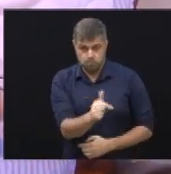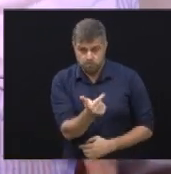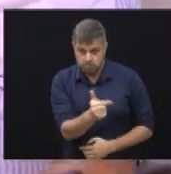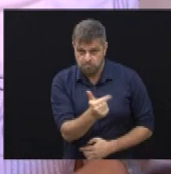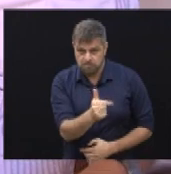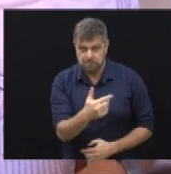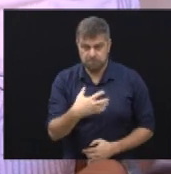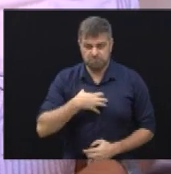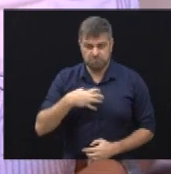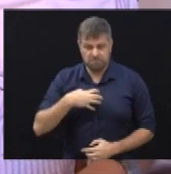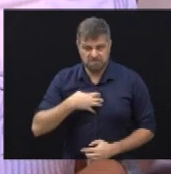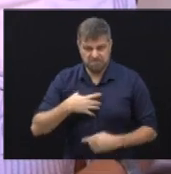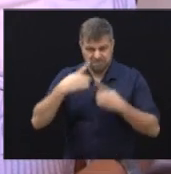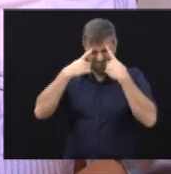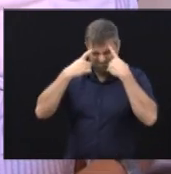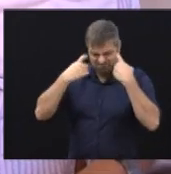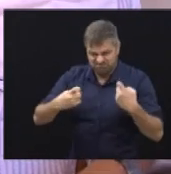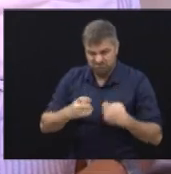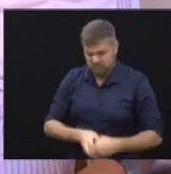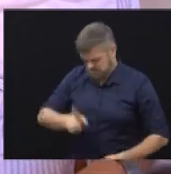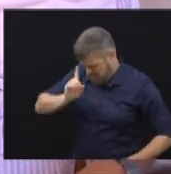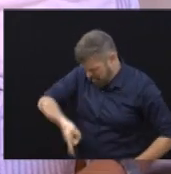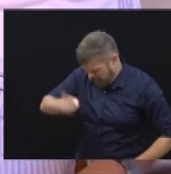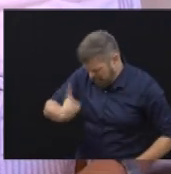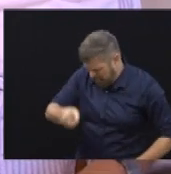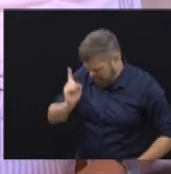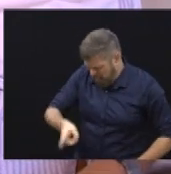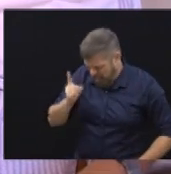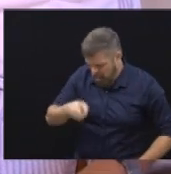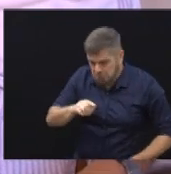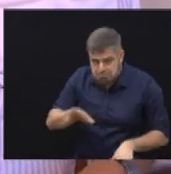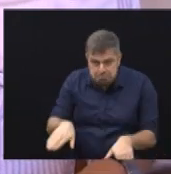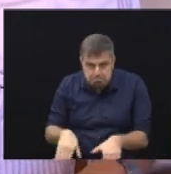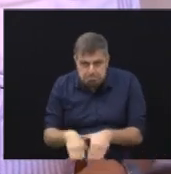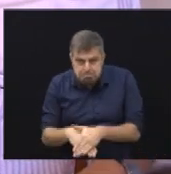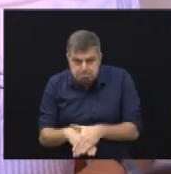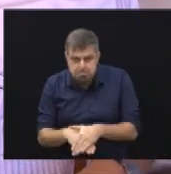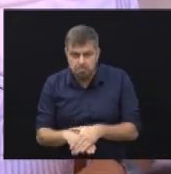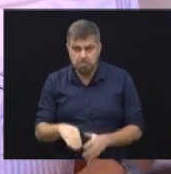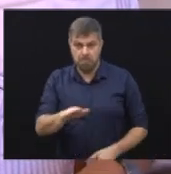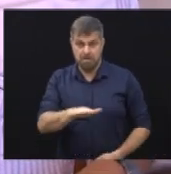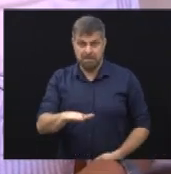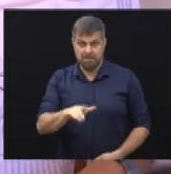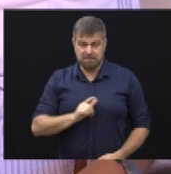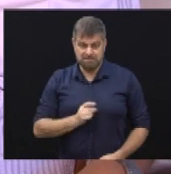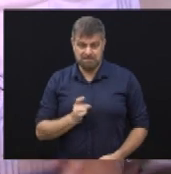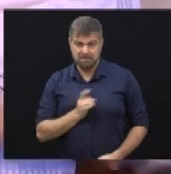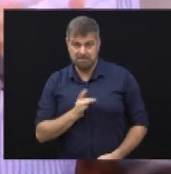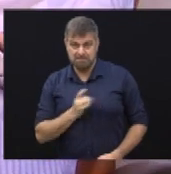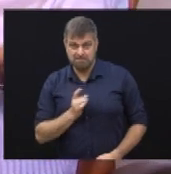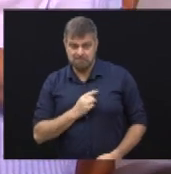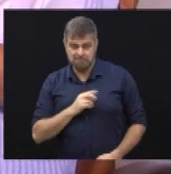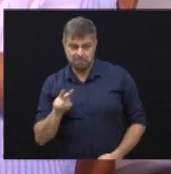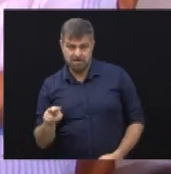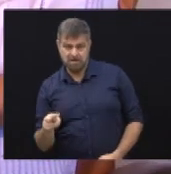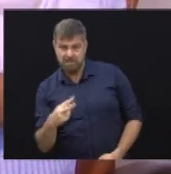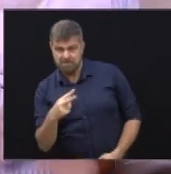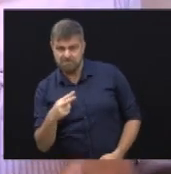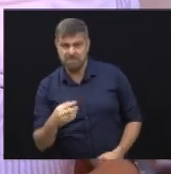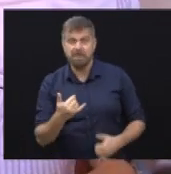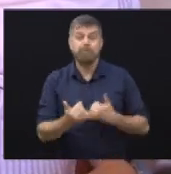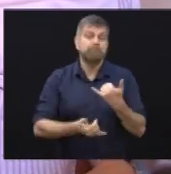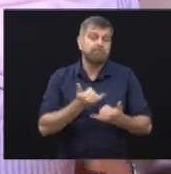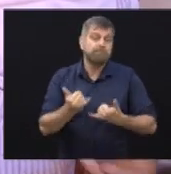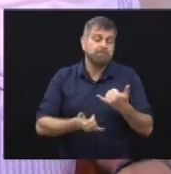quando não existe uma forma agressiva de lidar com a criança, quando a criança não é exposta